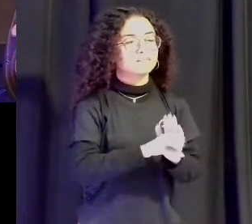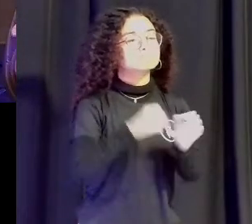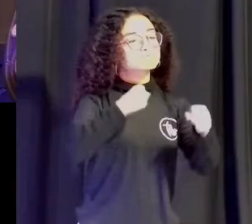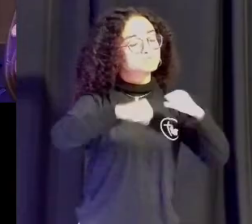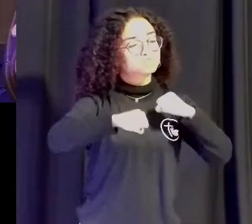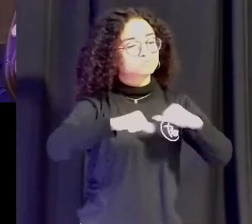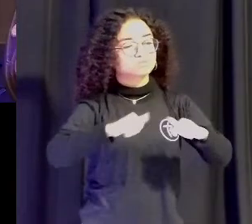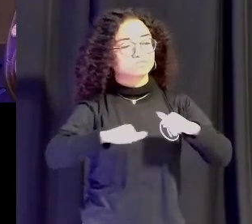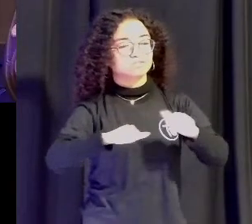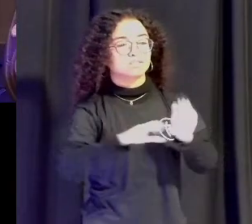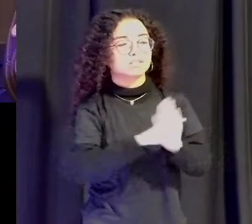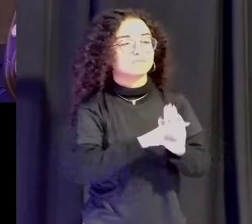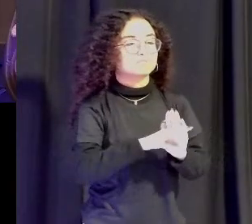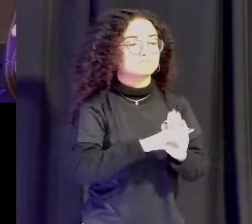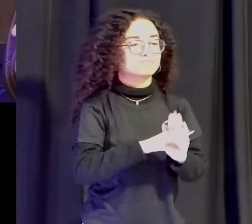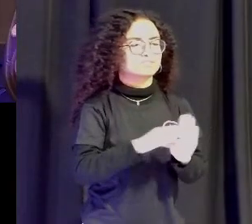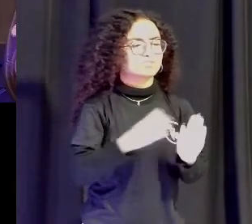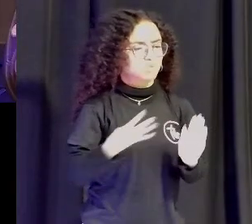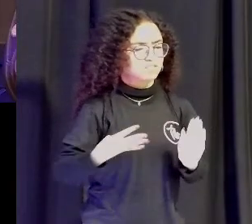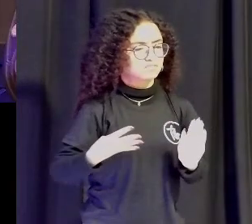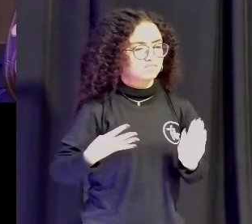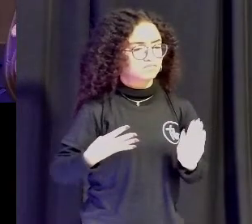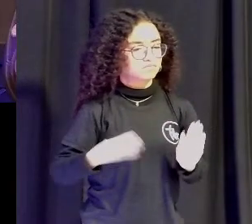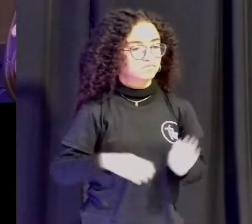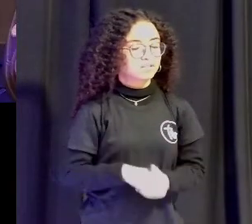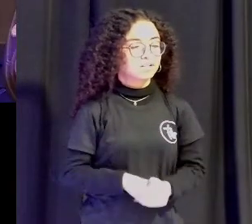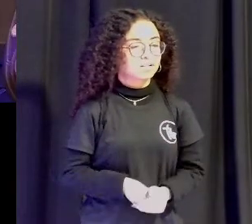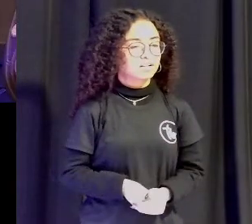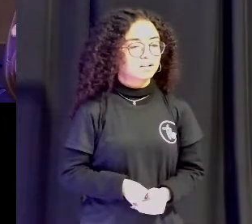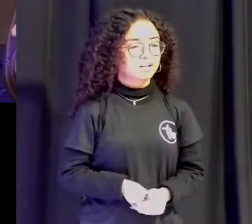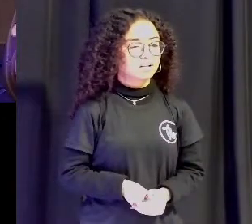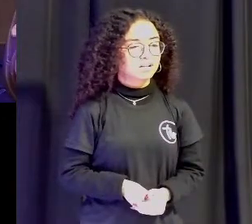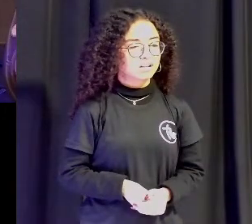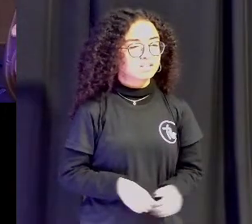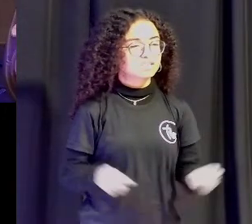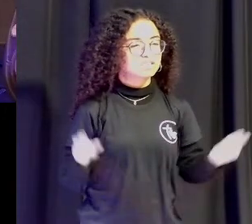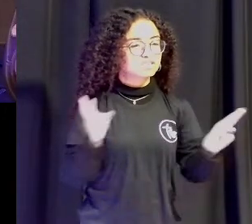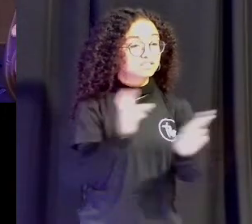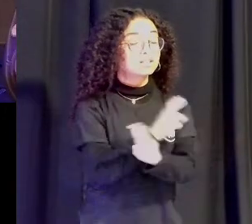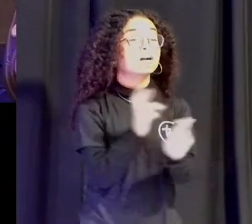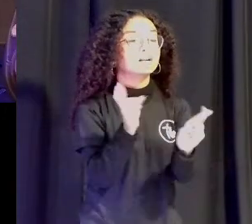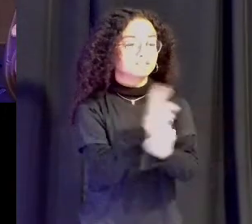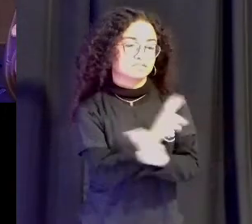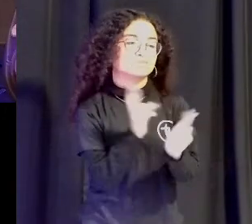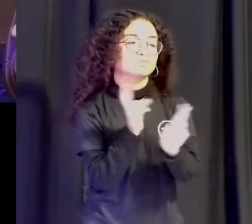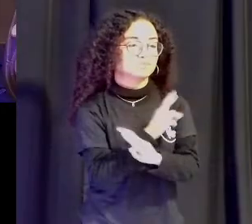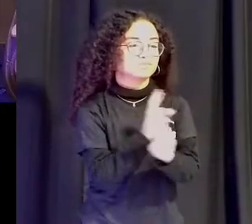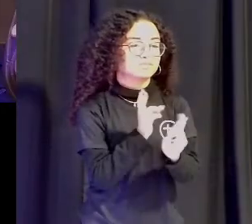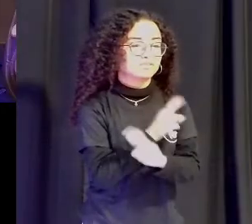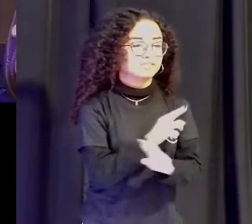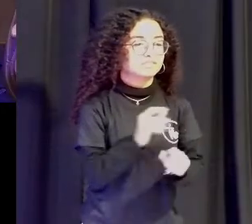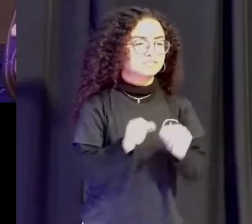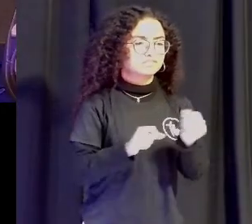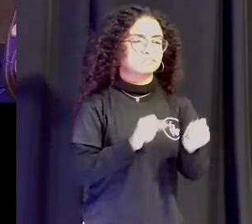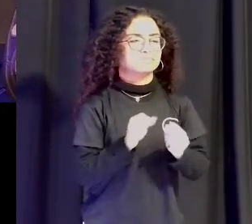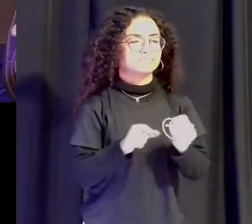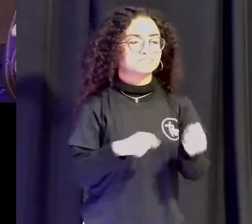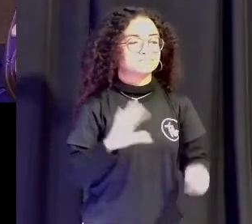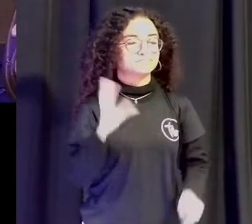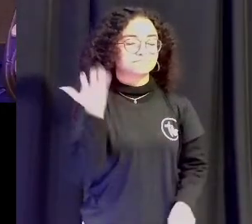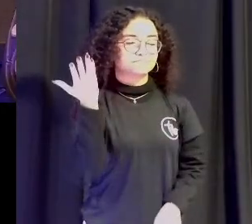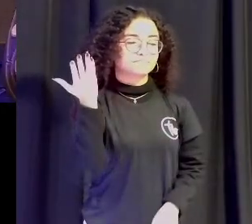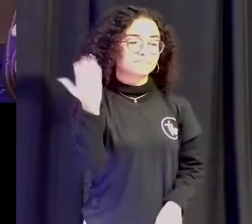Apóstolos está intimamente ligado aos eventos ocorridos no capítulo